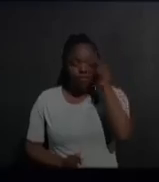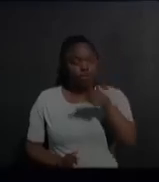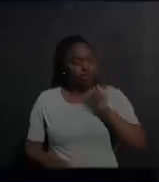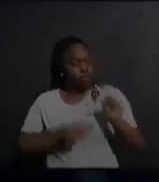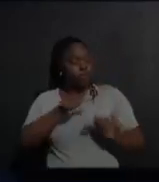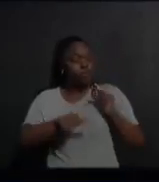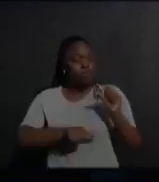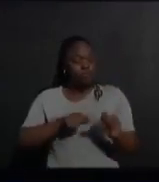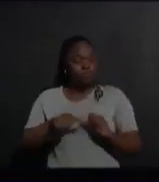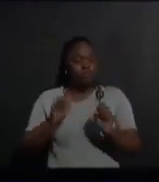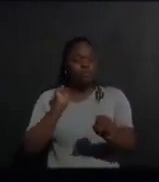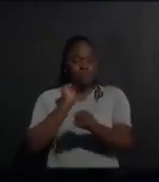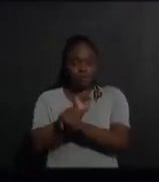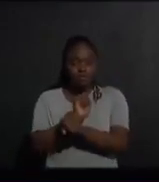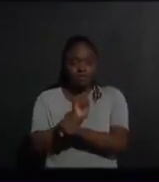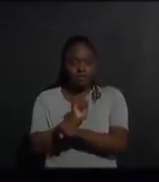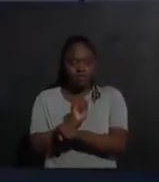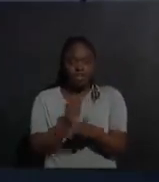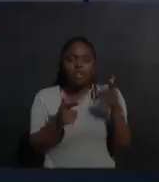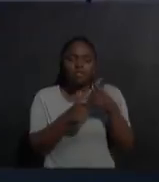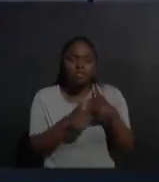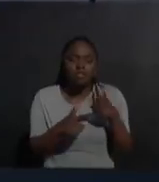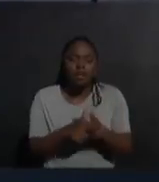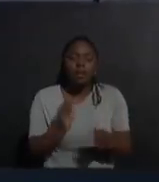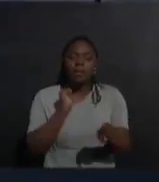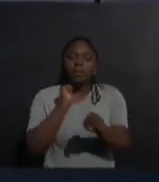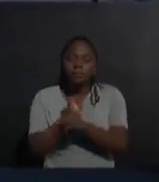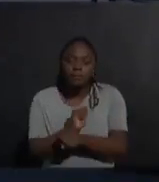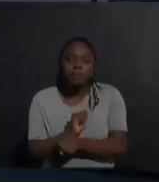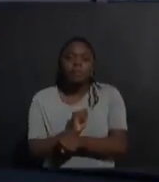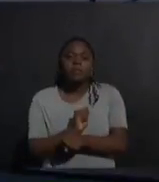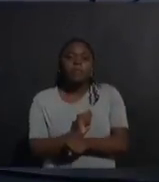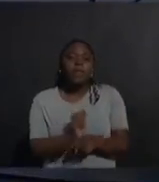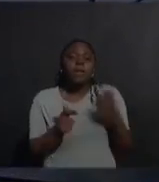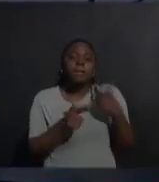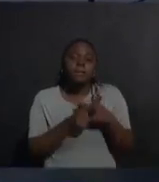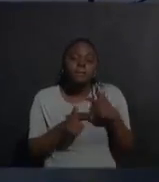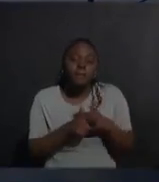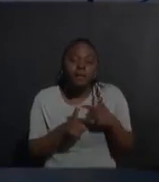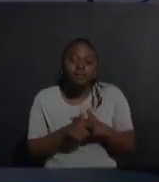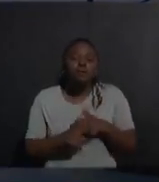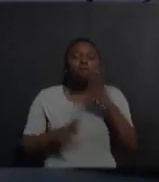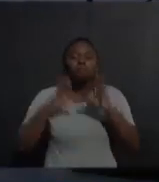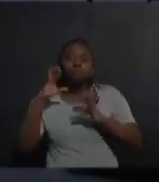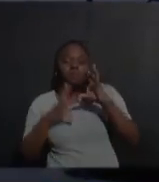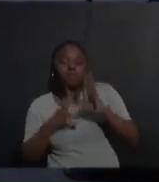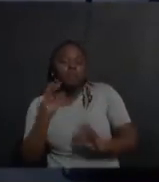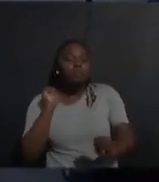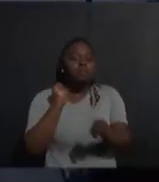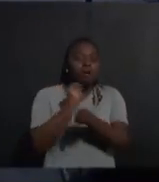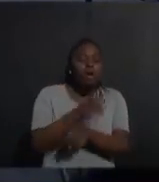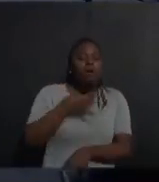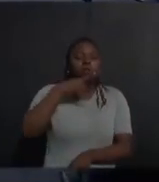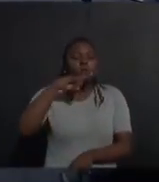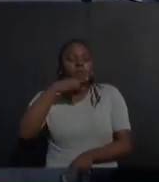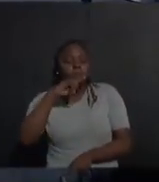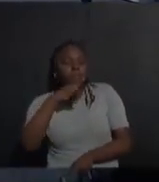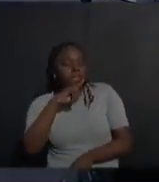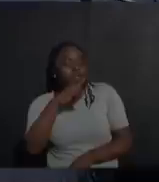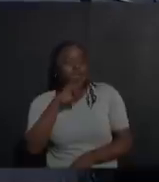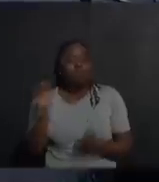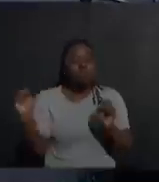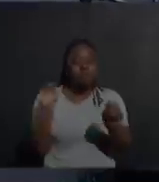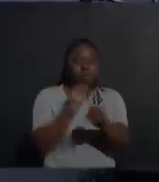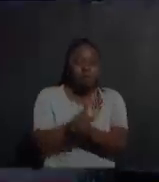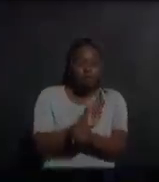Você parou. Parou de xingar, parou de dar trabalho, parou de ser mulherengo, parou de beber pinga, parou de ver pornografia,